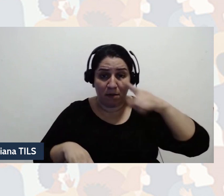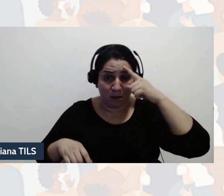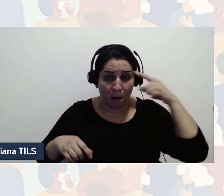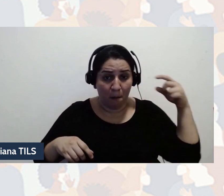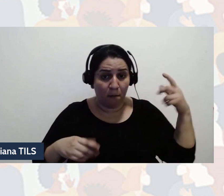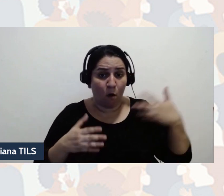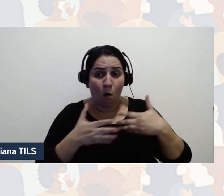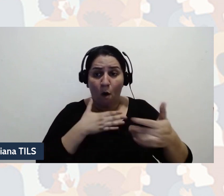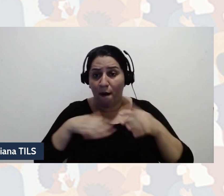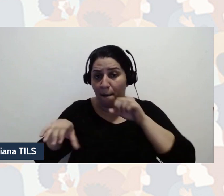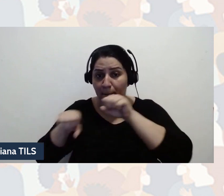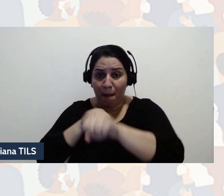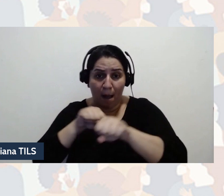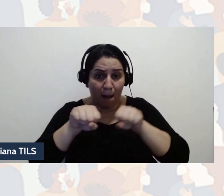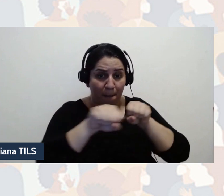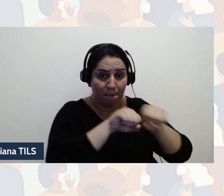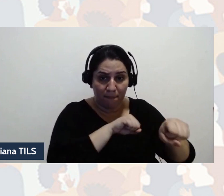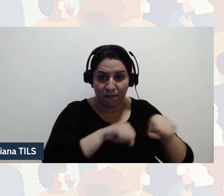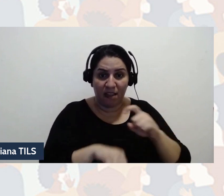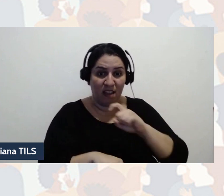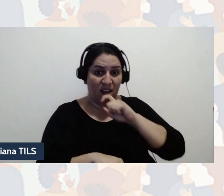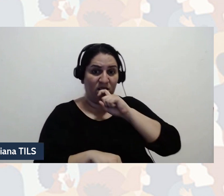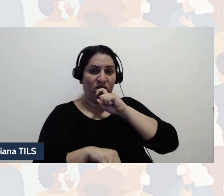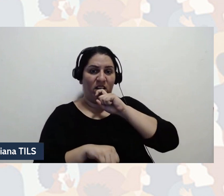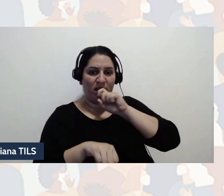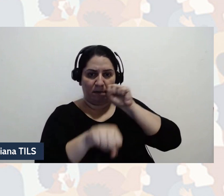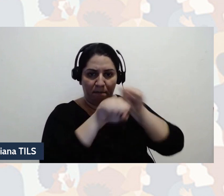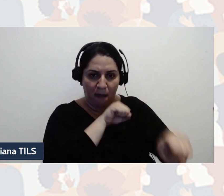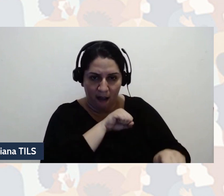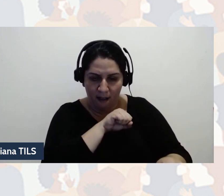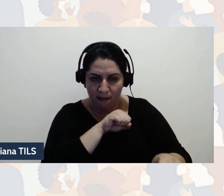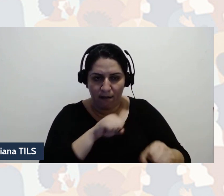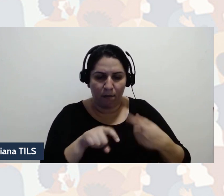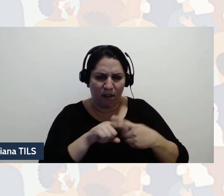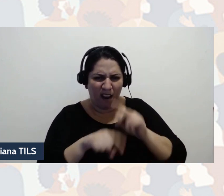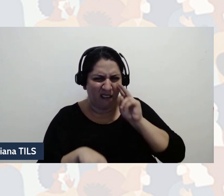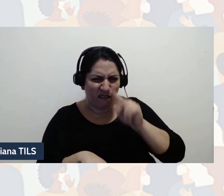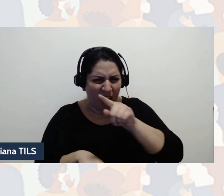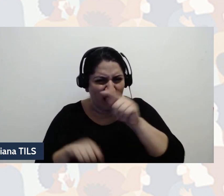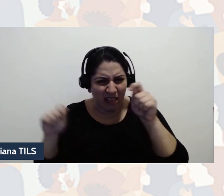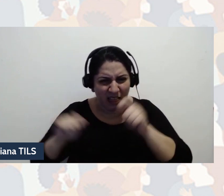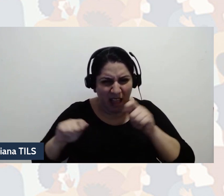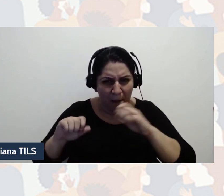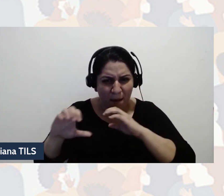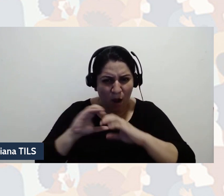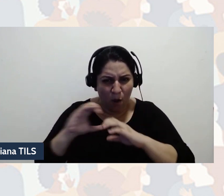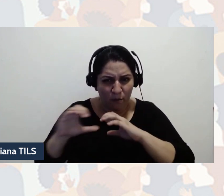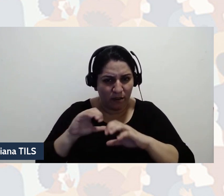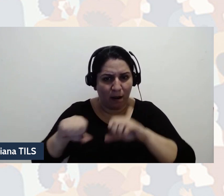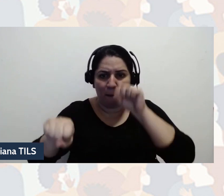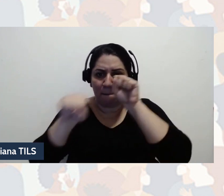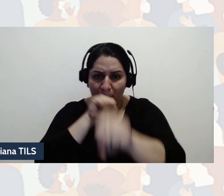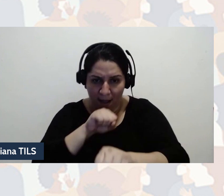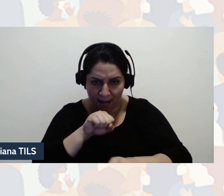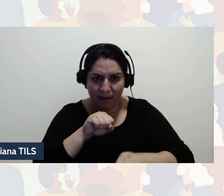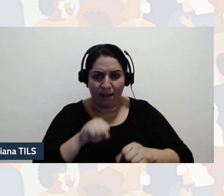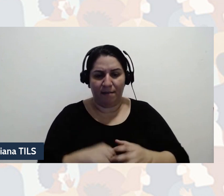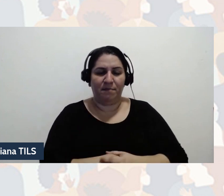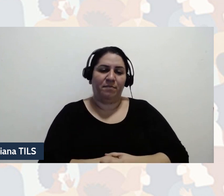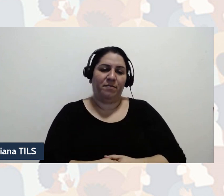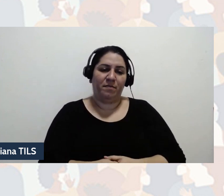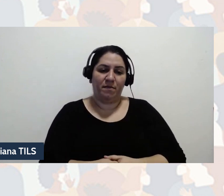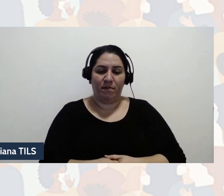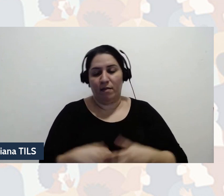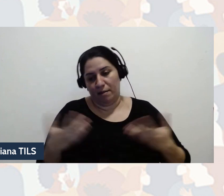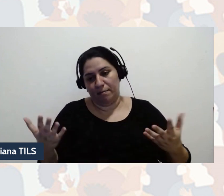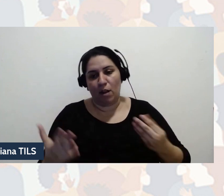ainda possa se comunicar. Elas ficam super bravas se elas reparam que alguém ainda consegue se comunicar e matam por inveja. Óbvio